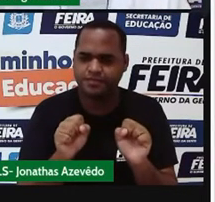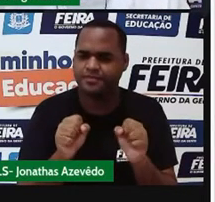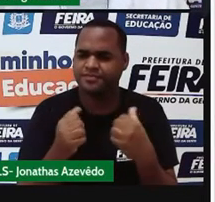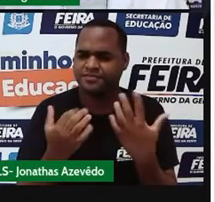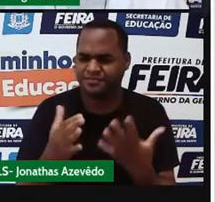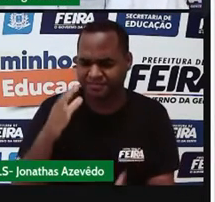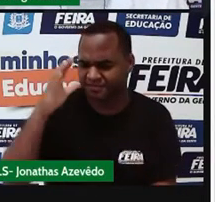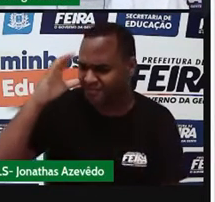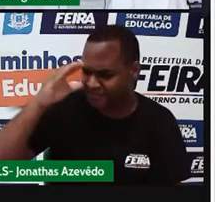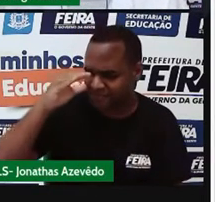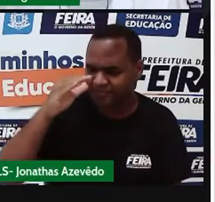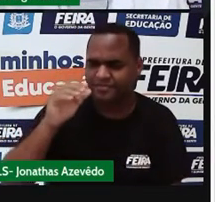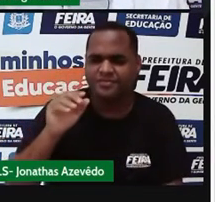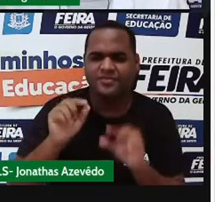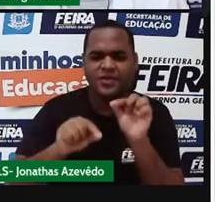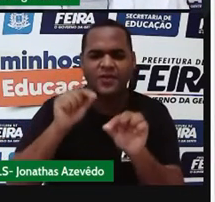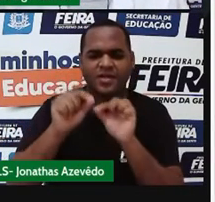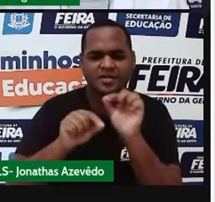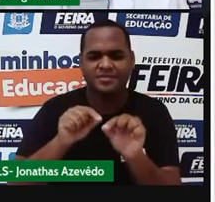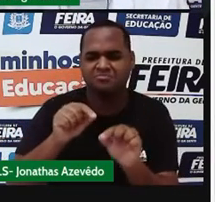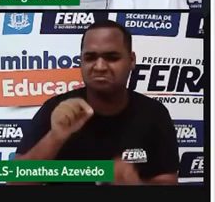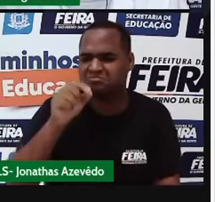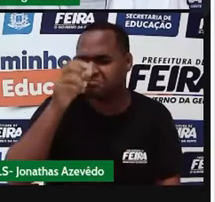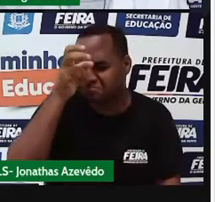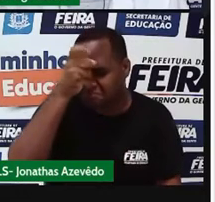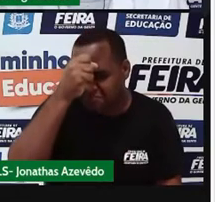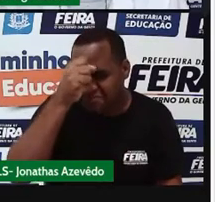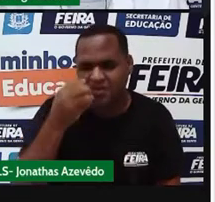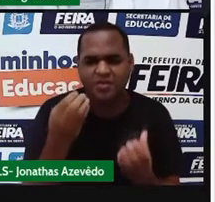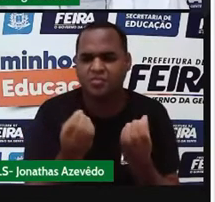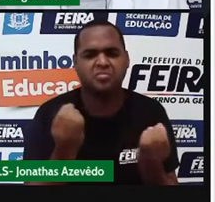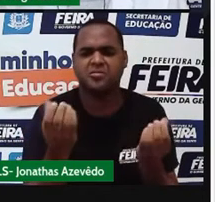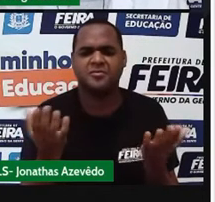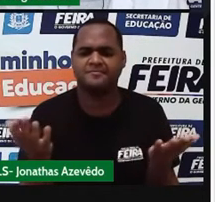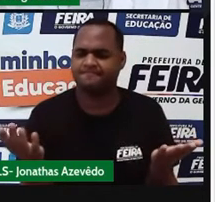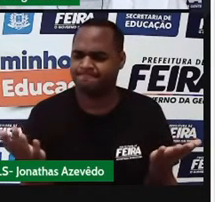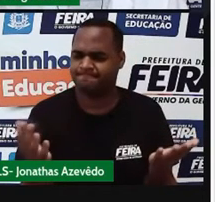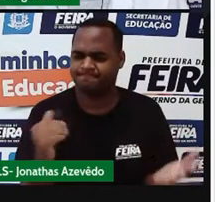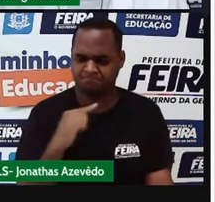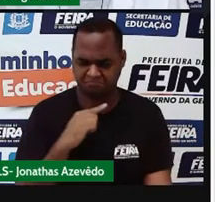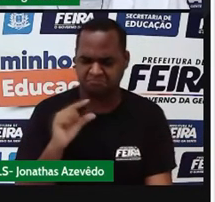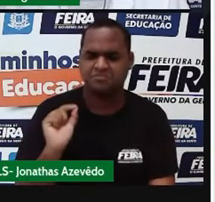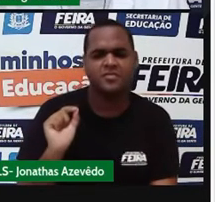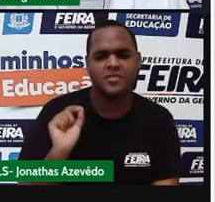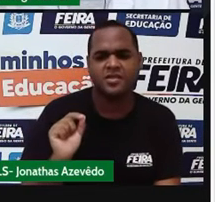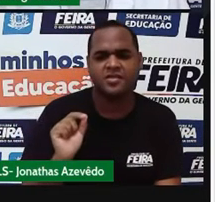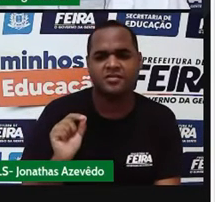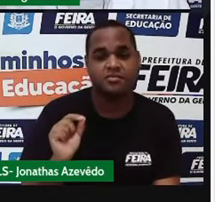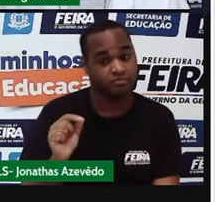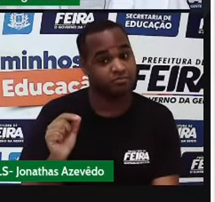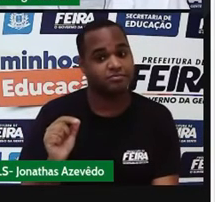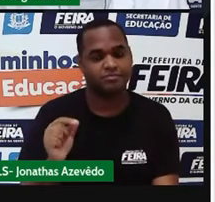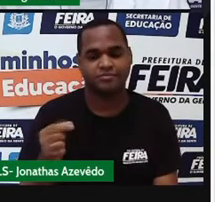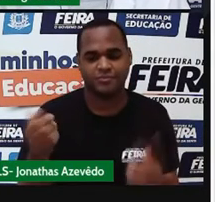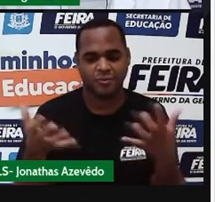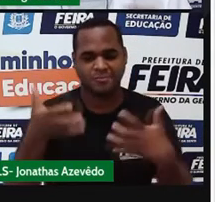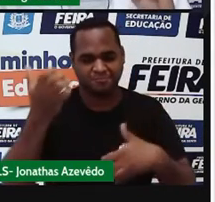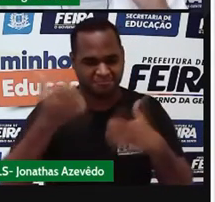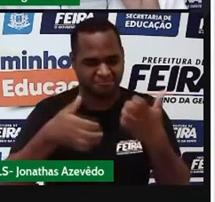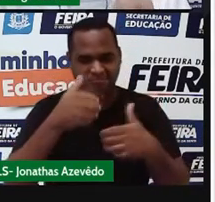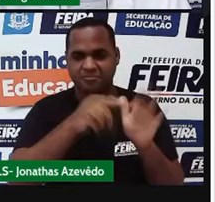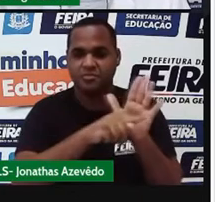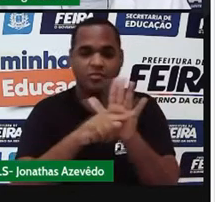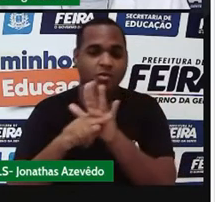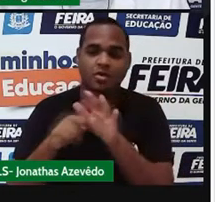que tem de curioso nessas frações que estão aparecendo aqui na tela para você o que é que tem de curioso nelas a gente vai fazer